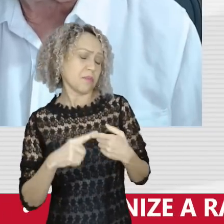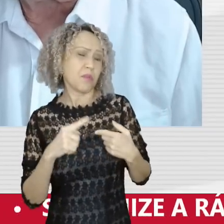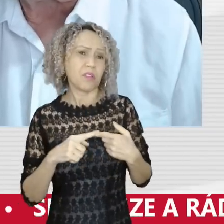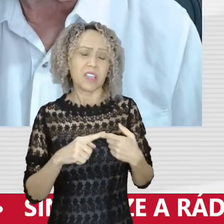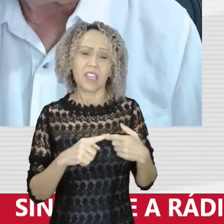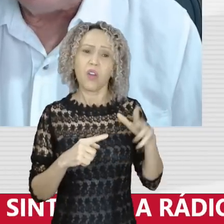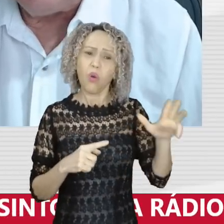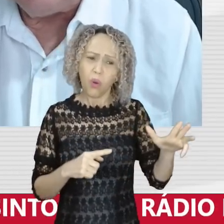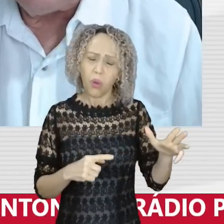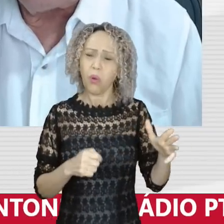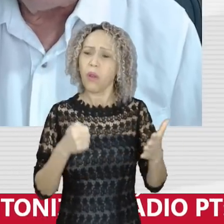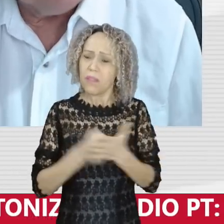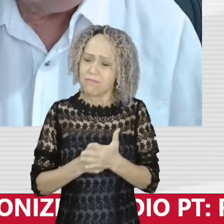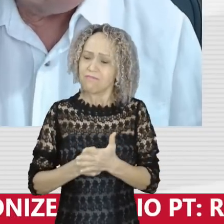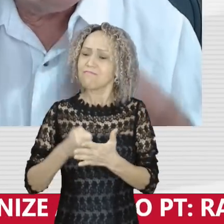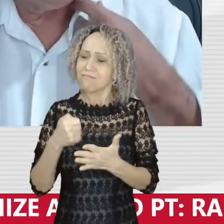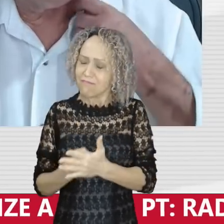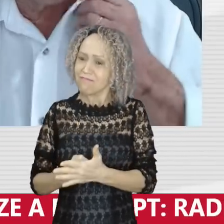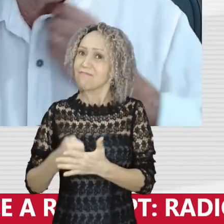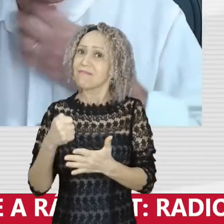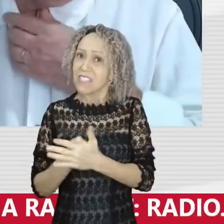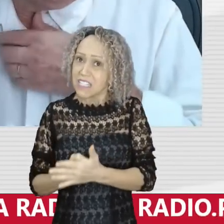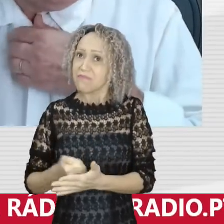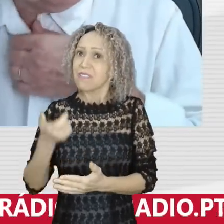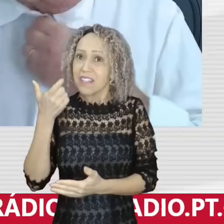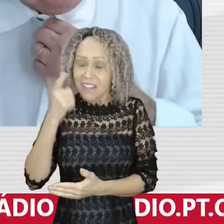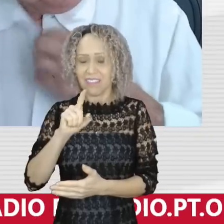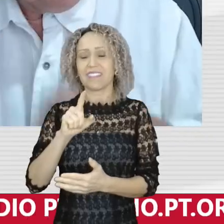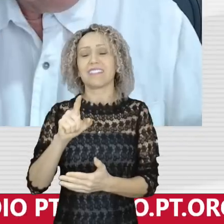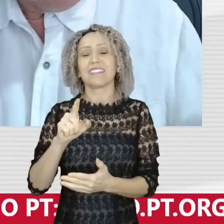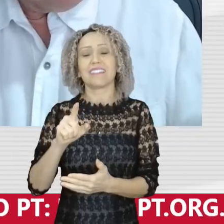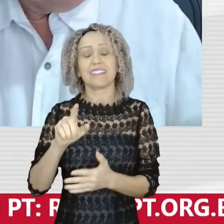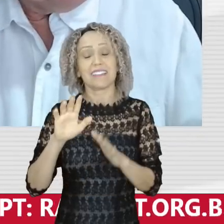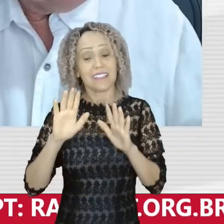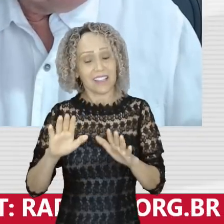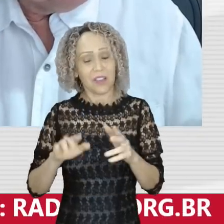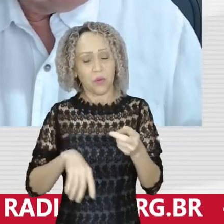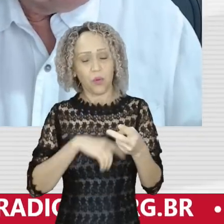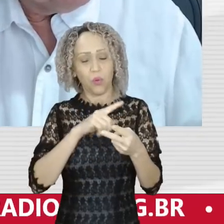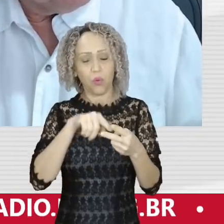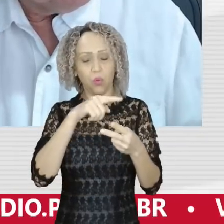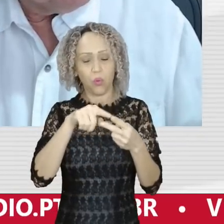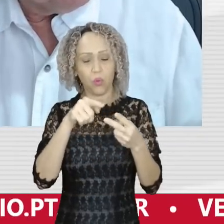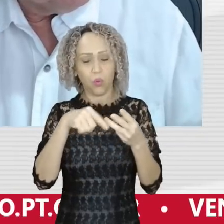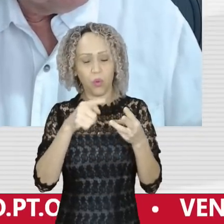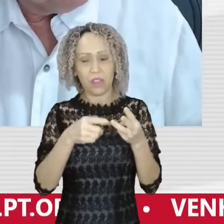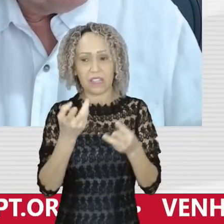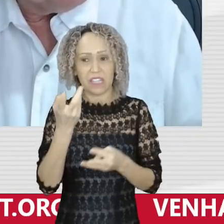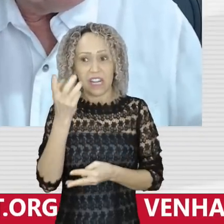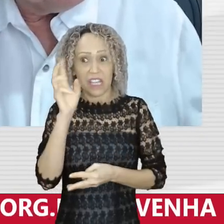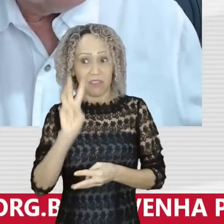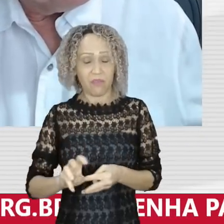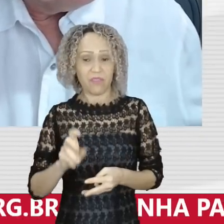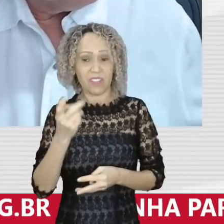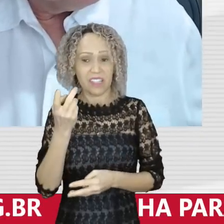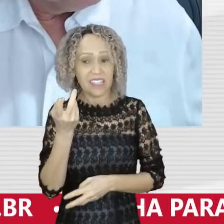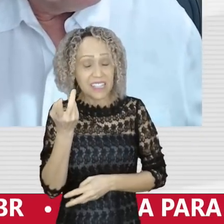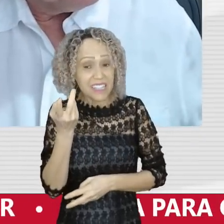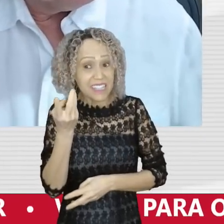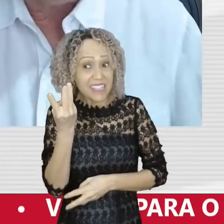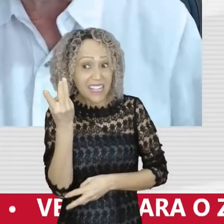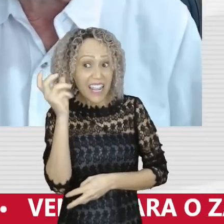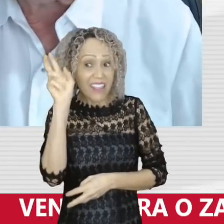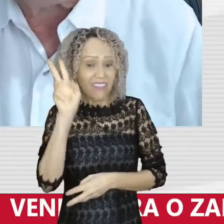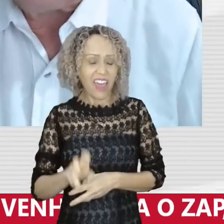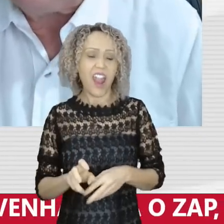insistindo, né? E nós continuamos insistindo, e por fim nós conseguimos eleger o presidente pela primeira vez. E o que significava isso para o Brasil,